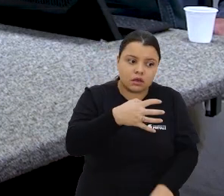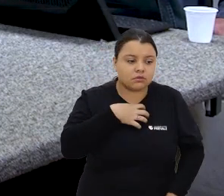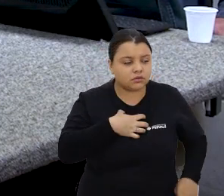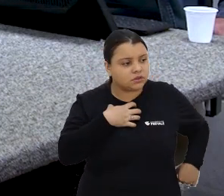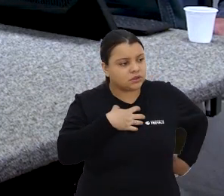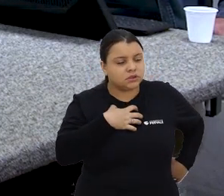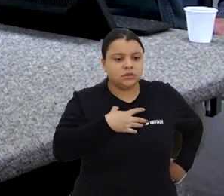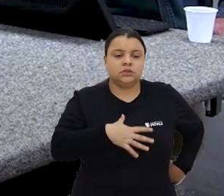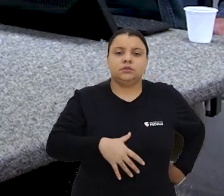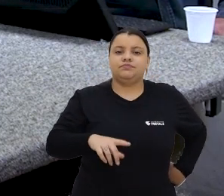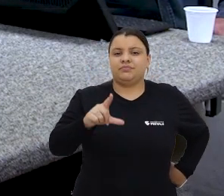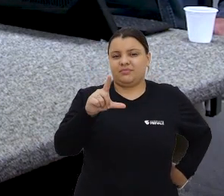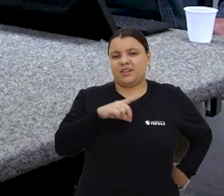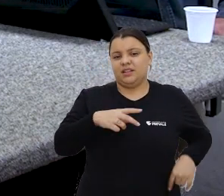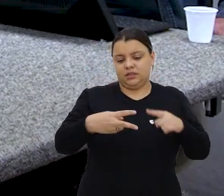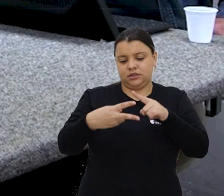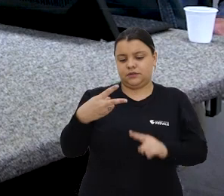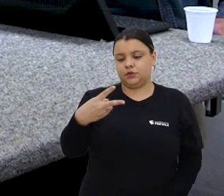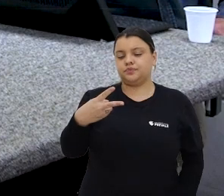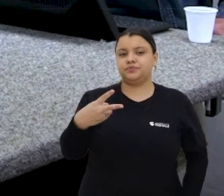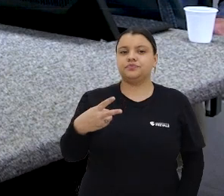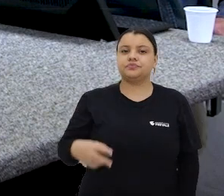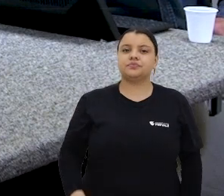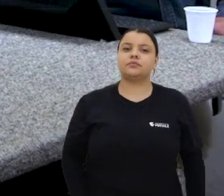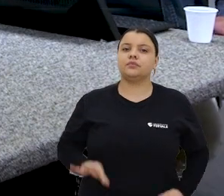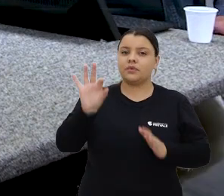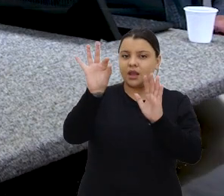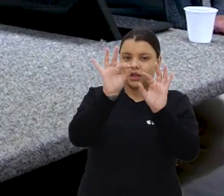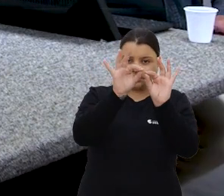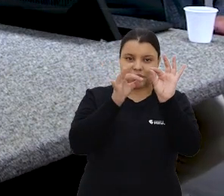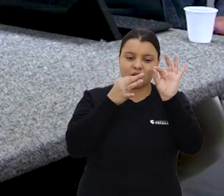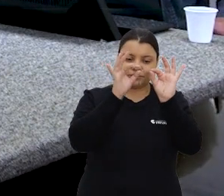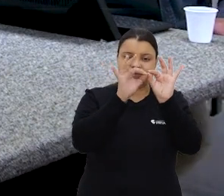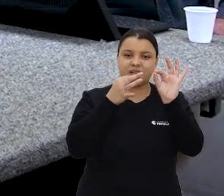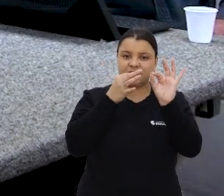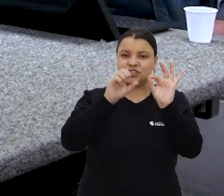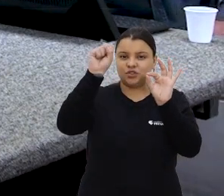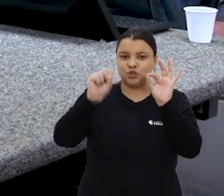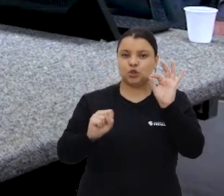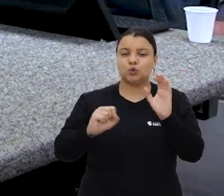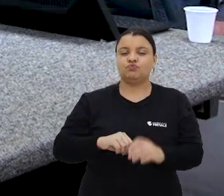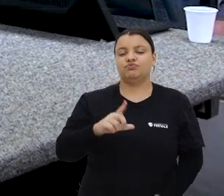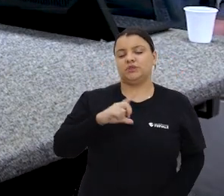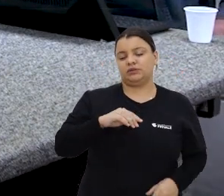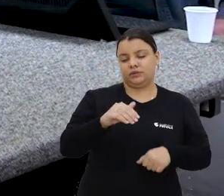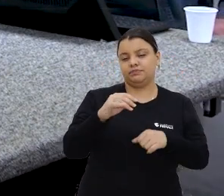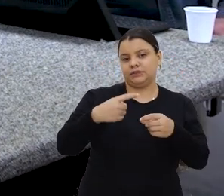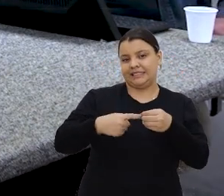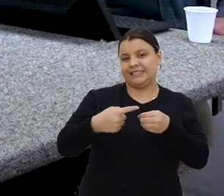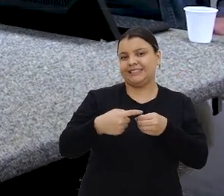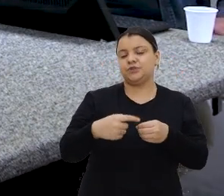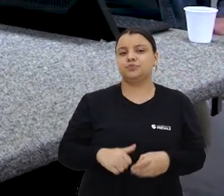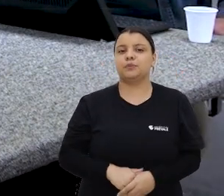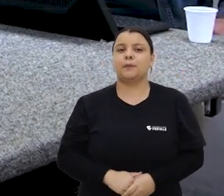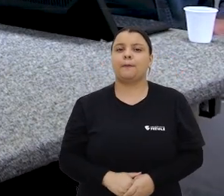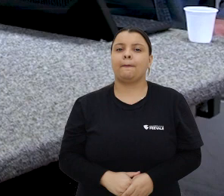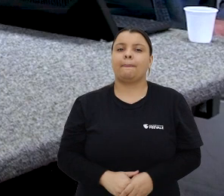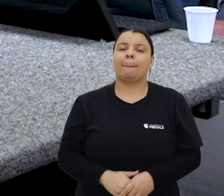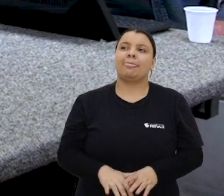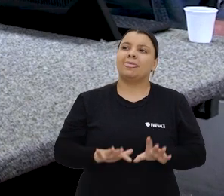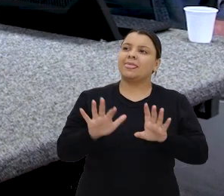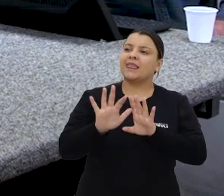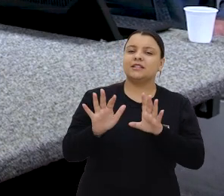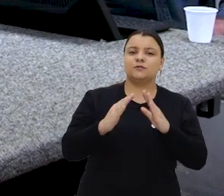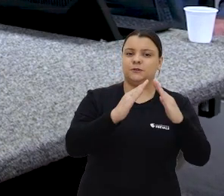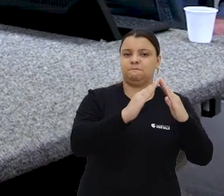aconteceu mais 2 episódios, o em Caxias do Sul, que a gente conversou bastante sobre a cidade de Caxias do Sul, mas não foi com moradores